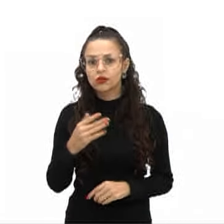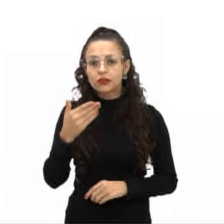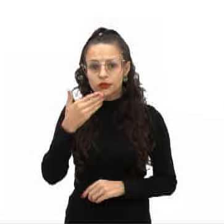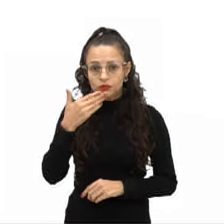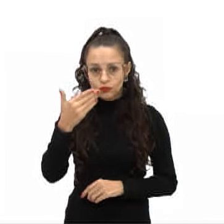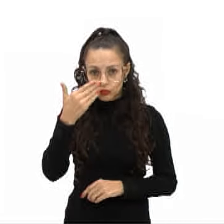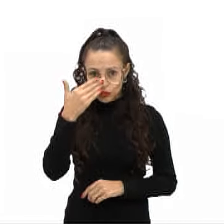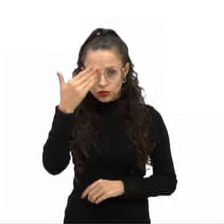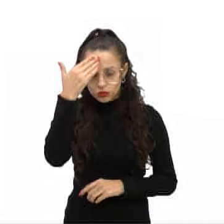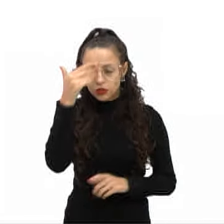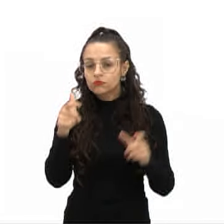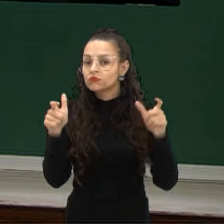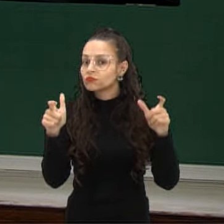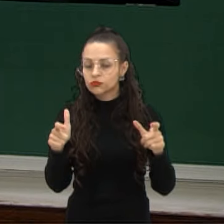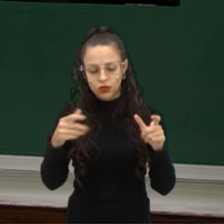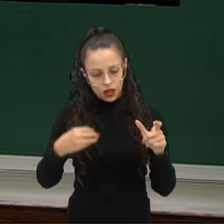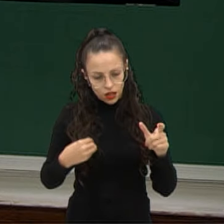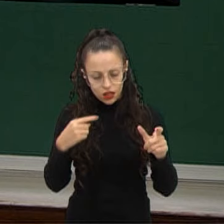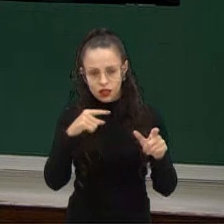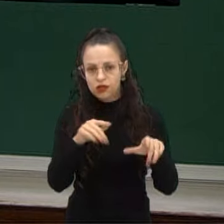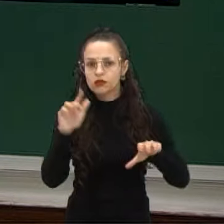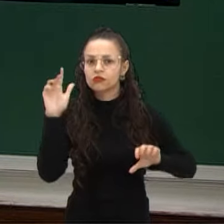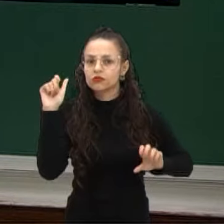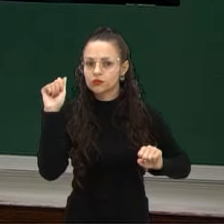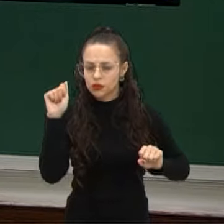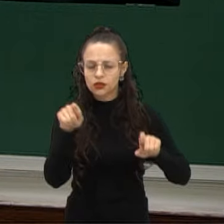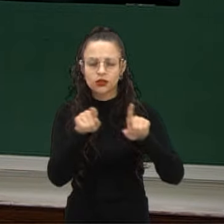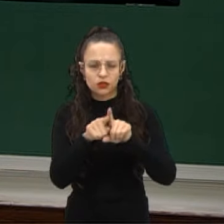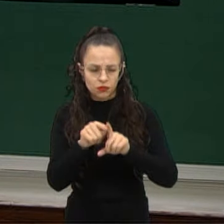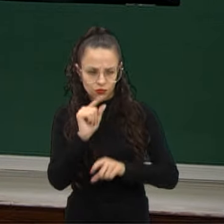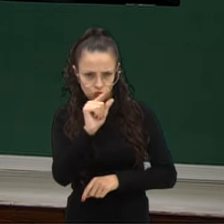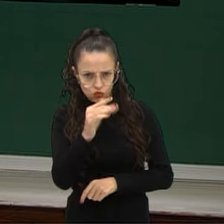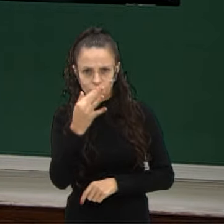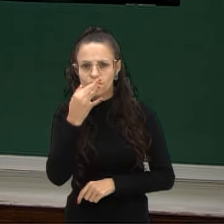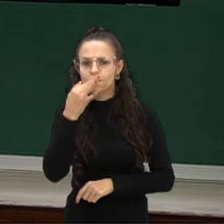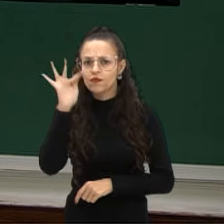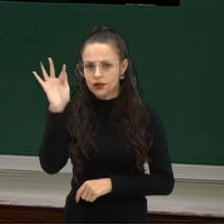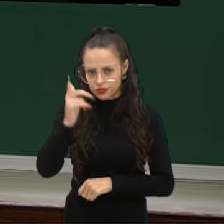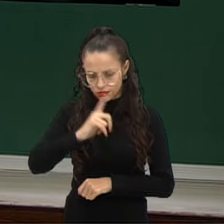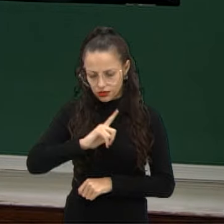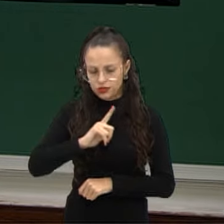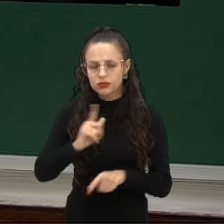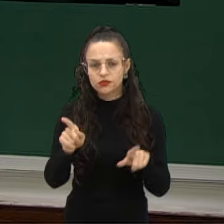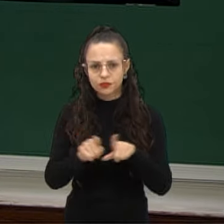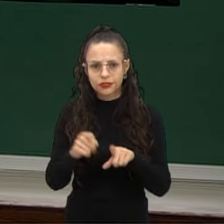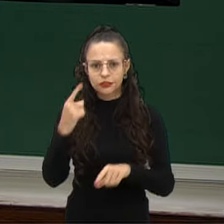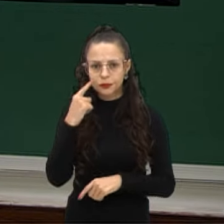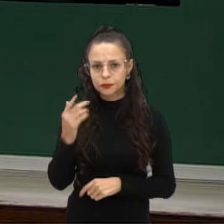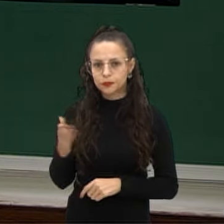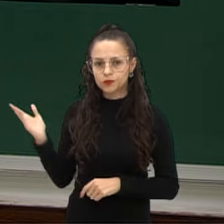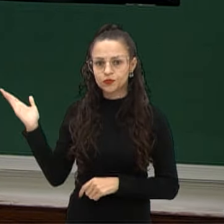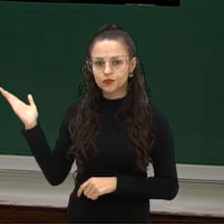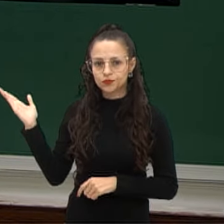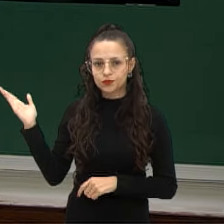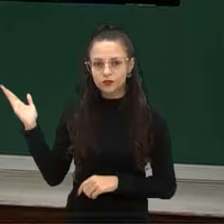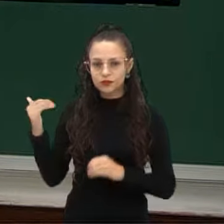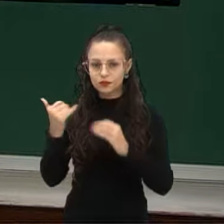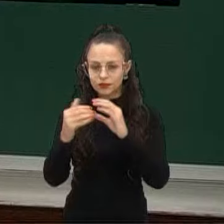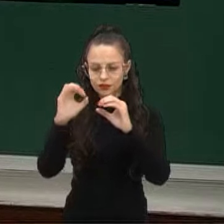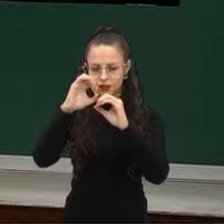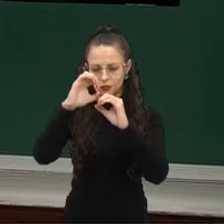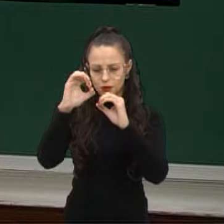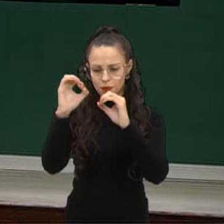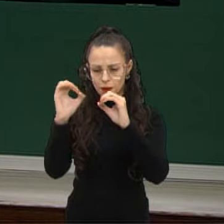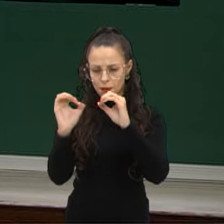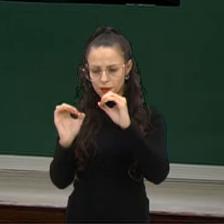muçulmanos estão localizados, tá, ali, também parte da França também tem, tá? Então olha só, de novo a ideia da colmeia, parece, então